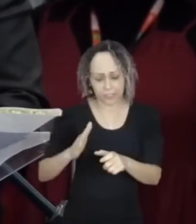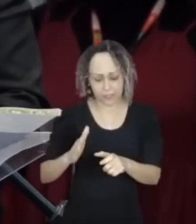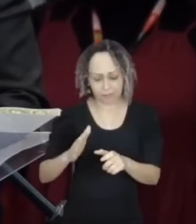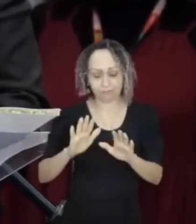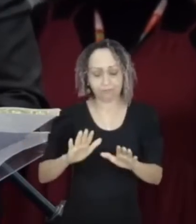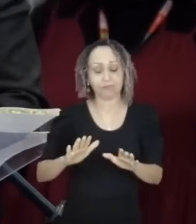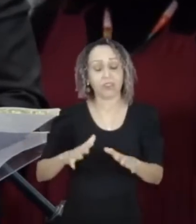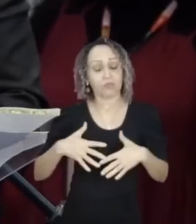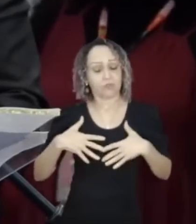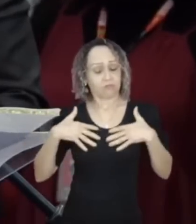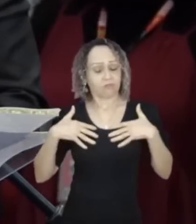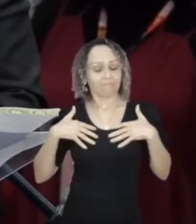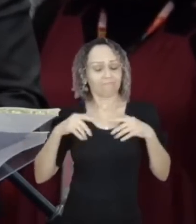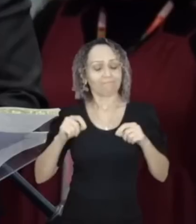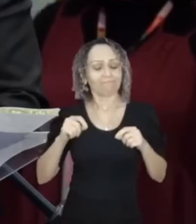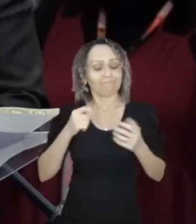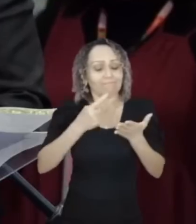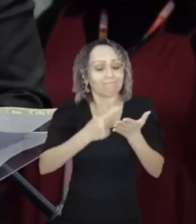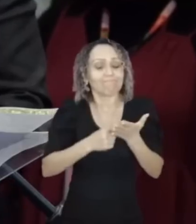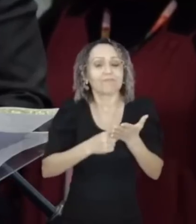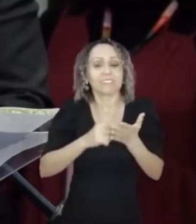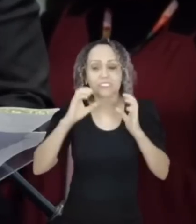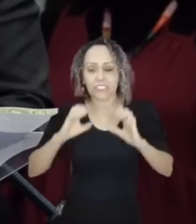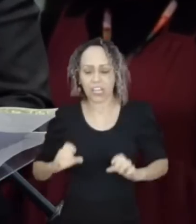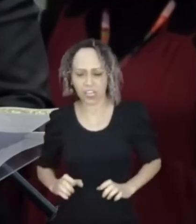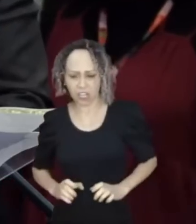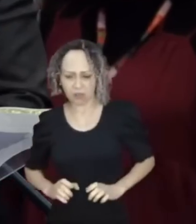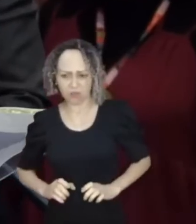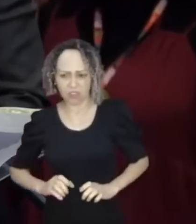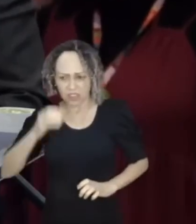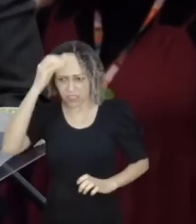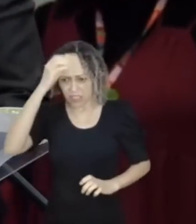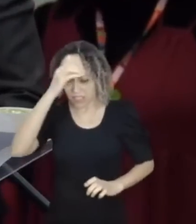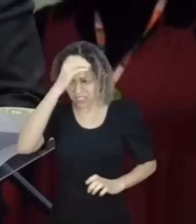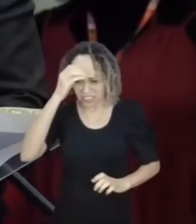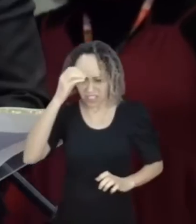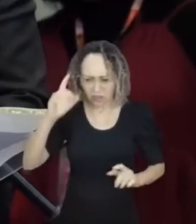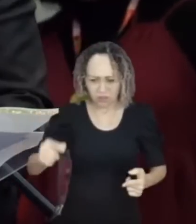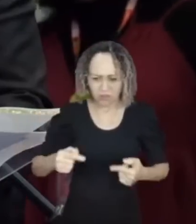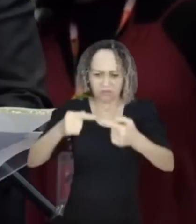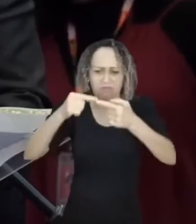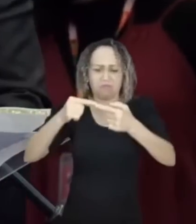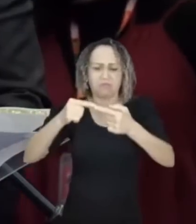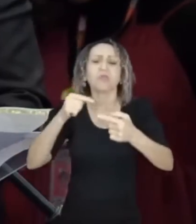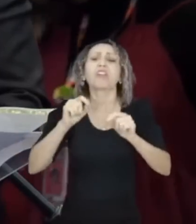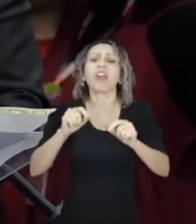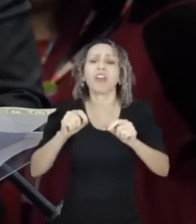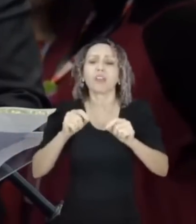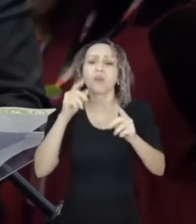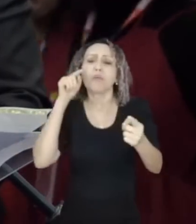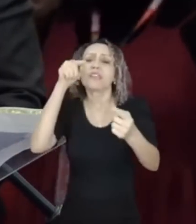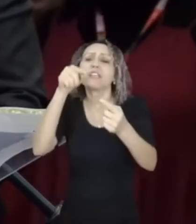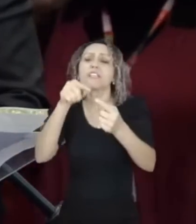e cristãos, pois não há contradição entre elas quando o propósito é servir buscando a paz e o